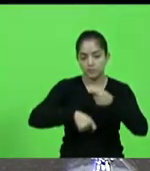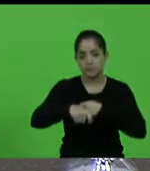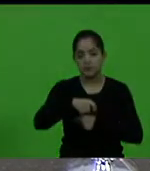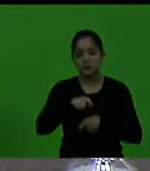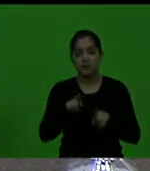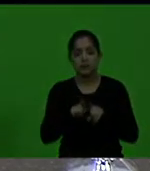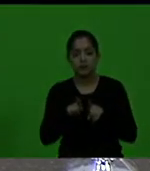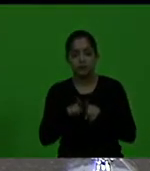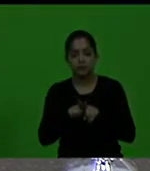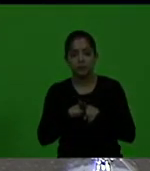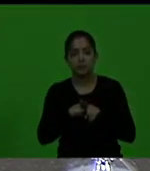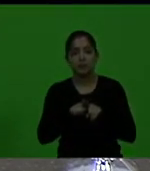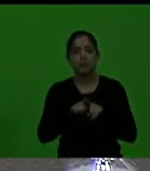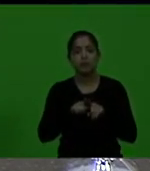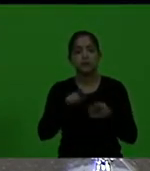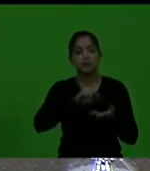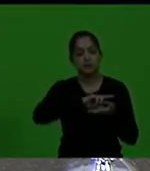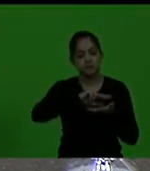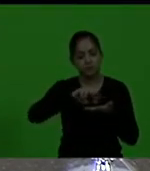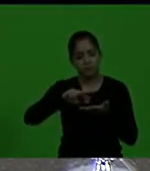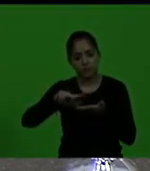em seus aspectos sociais.